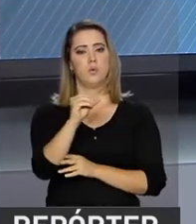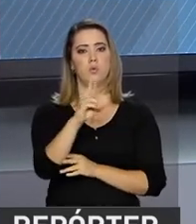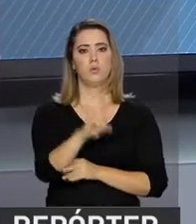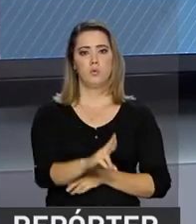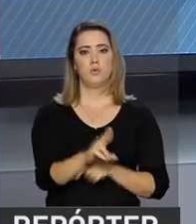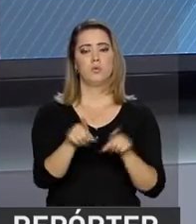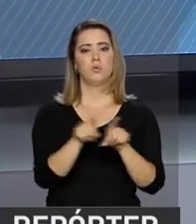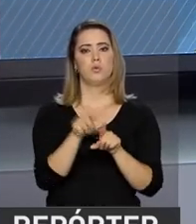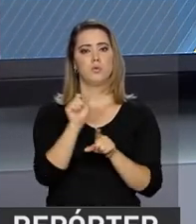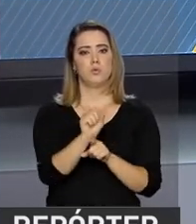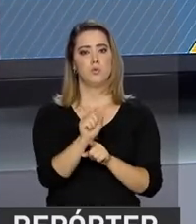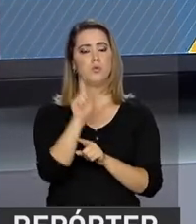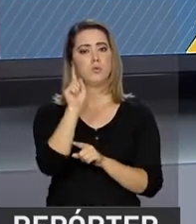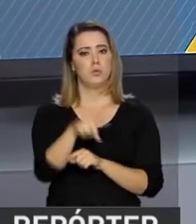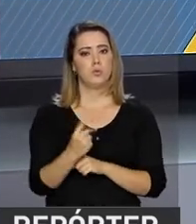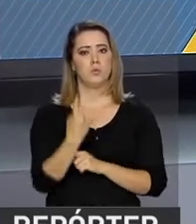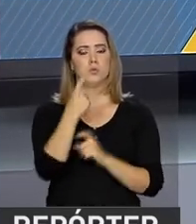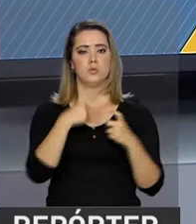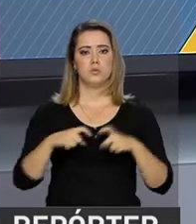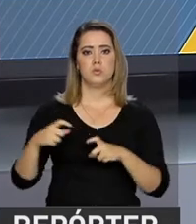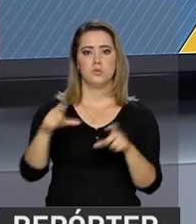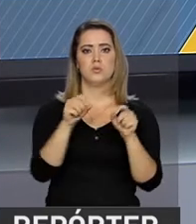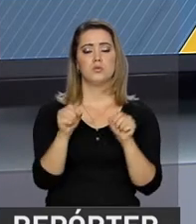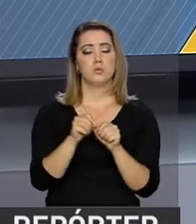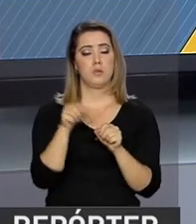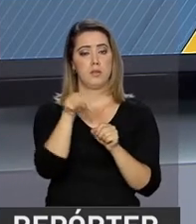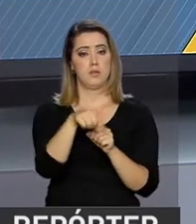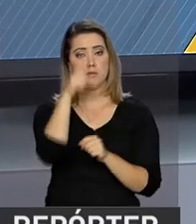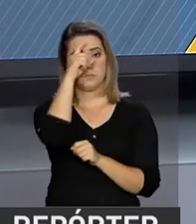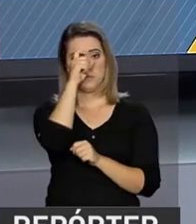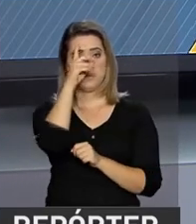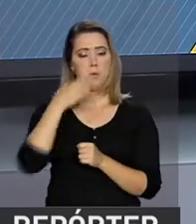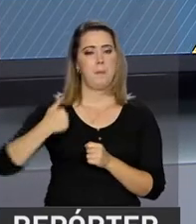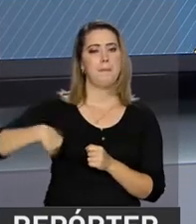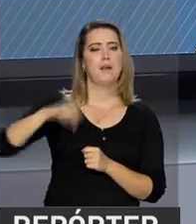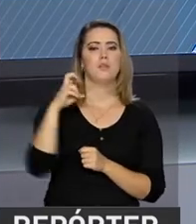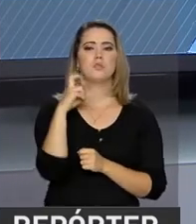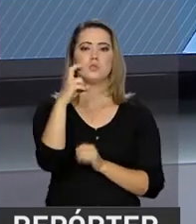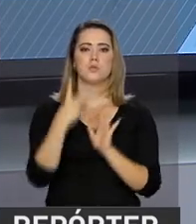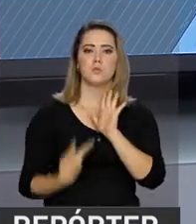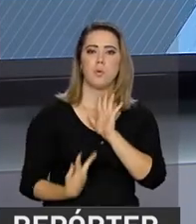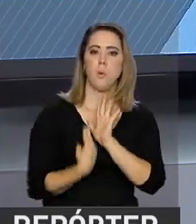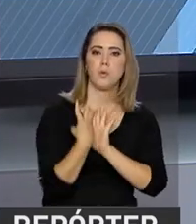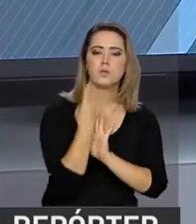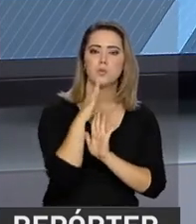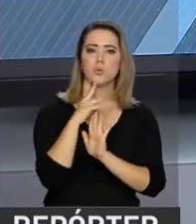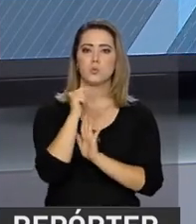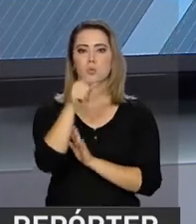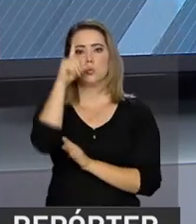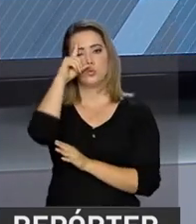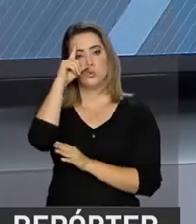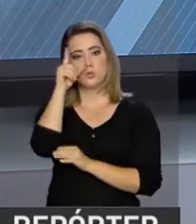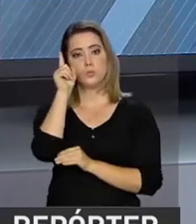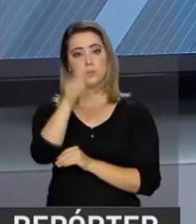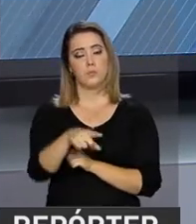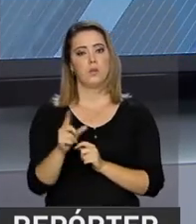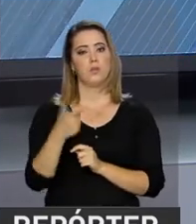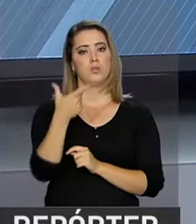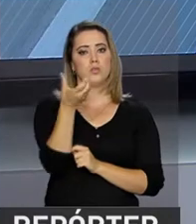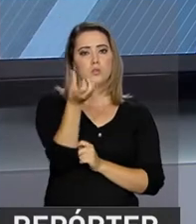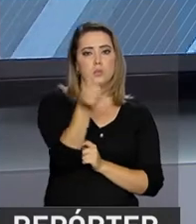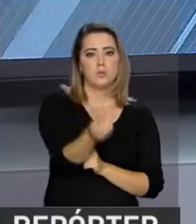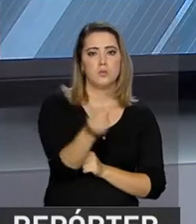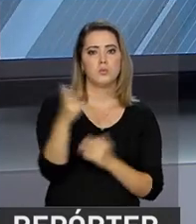cardiologia no rio de janeiro é uma dessas instituições públicas são em média cinco procedimentos desse tipo por dia e só em